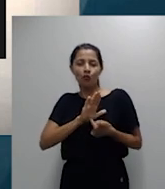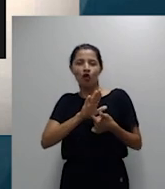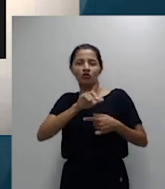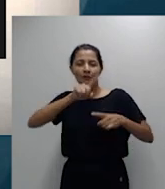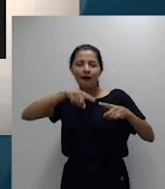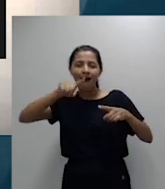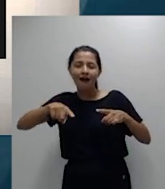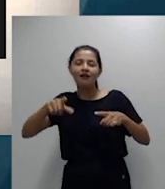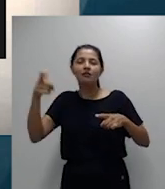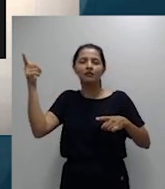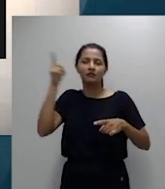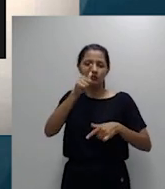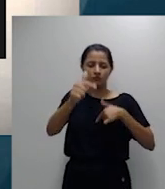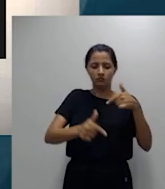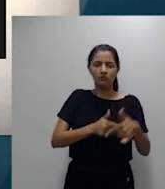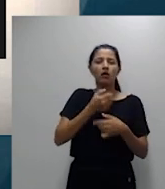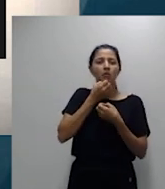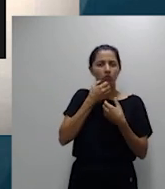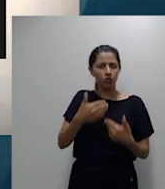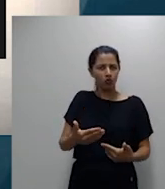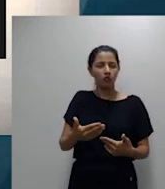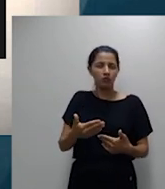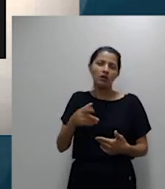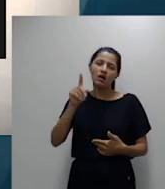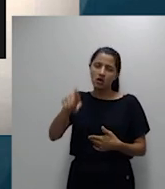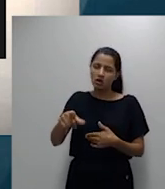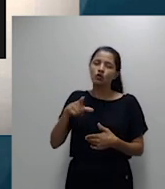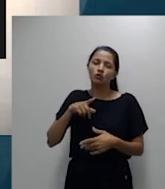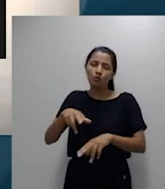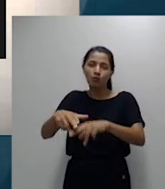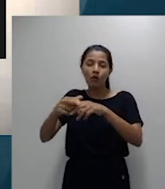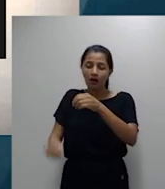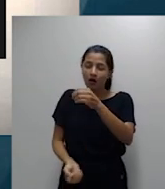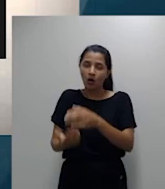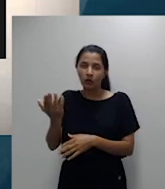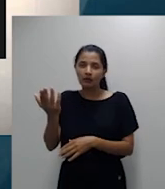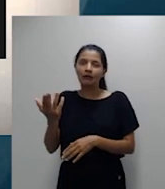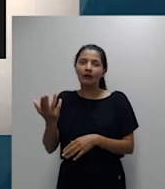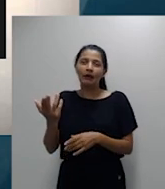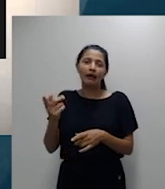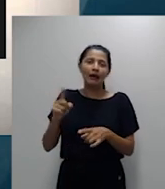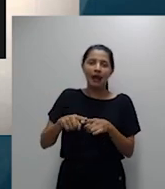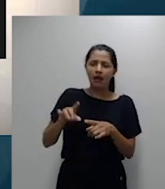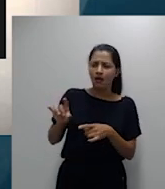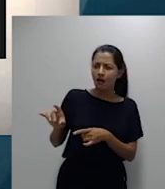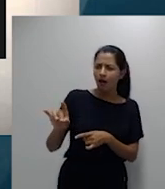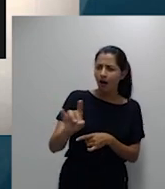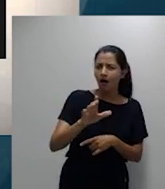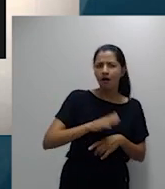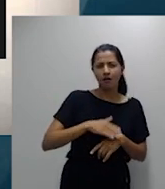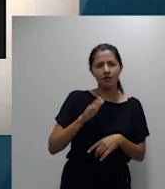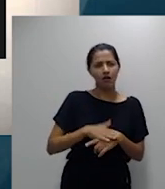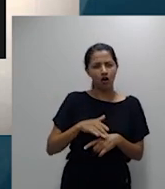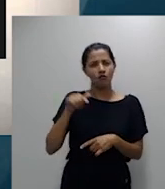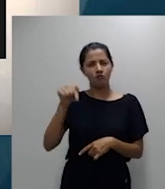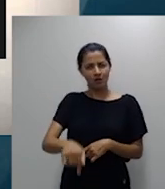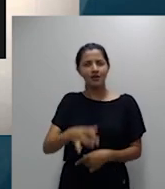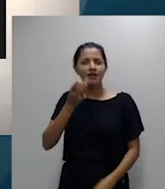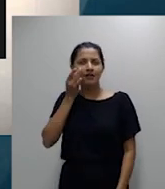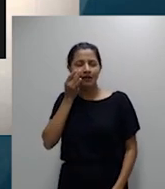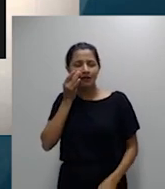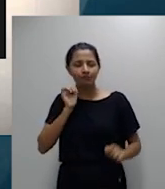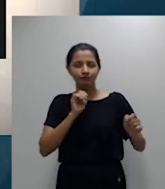realizar um bom trabalho e isso foi fruto não só por Óbvio e cada um dos que aqui está